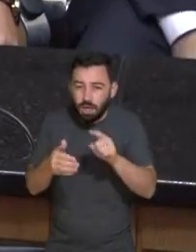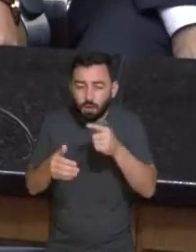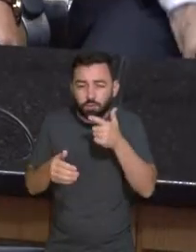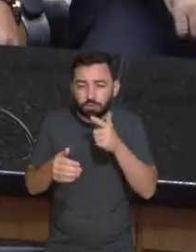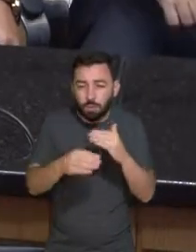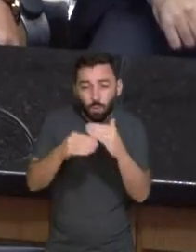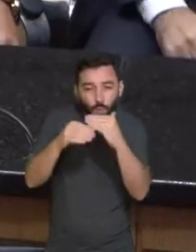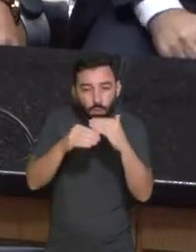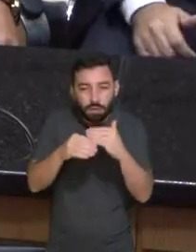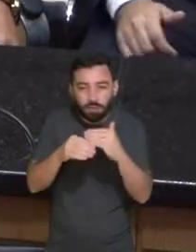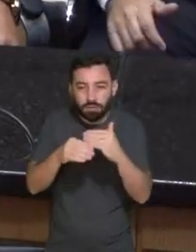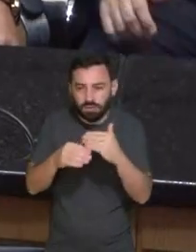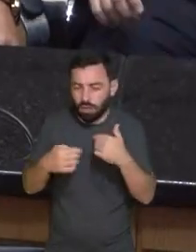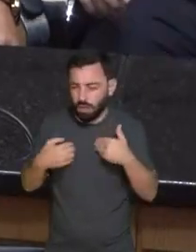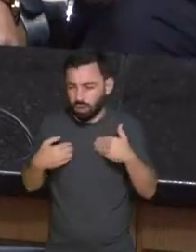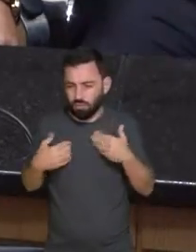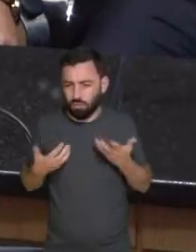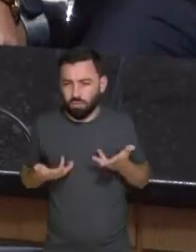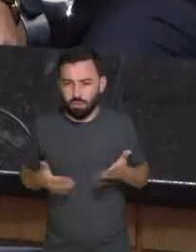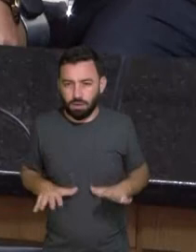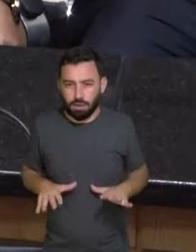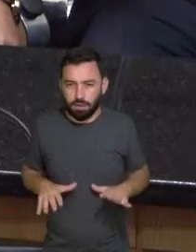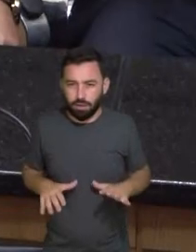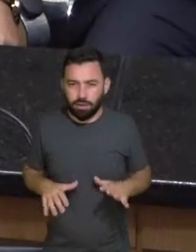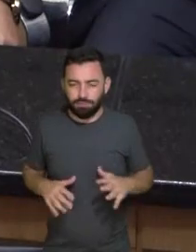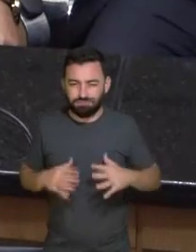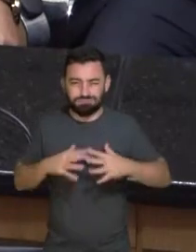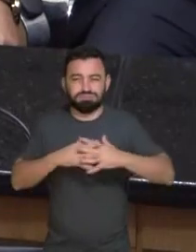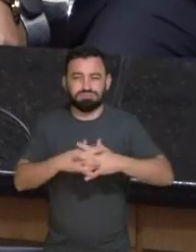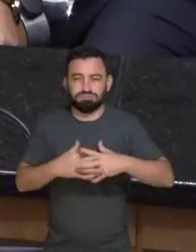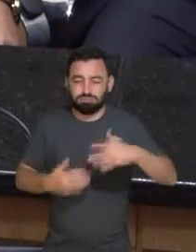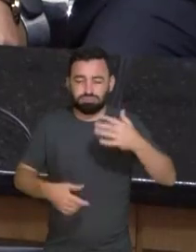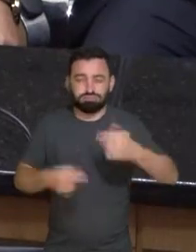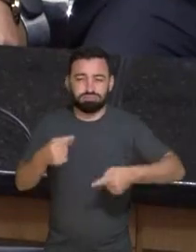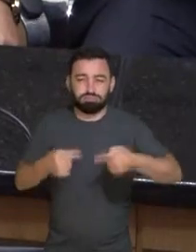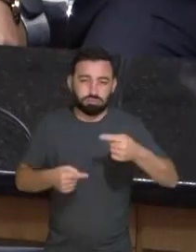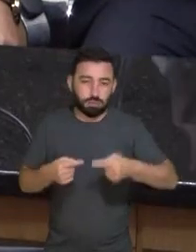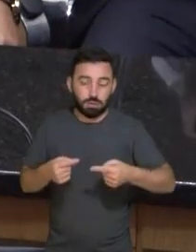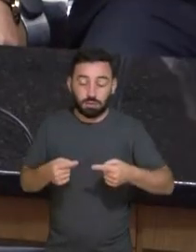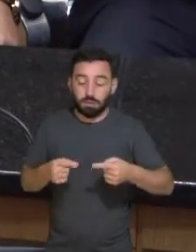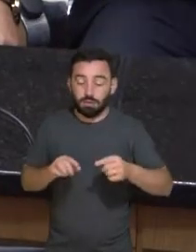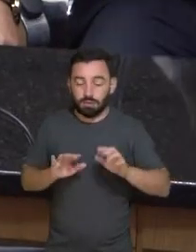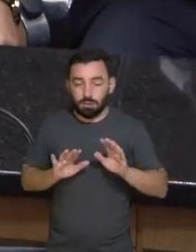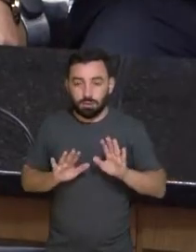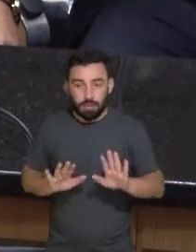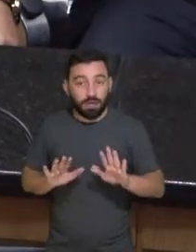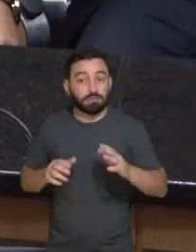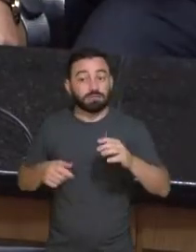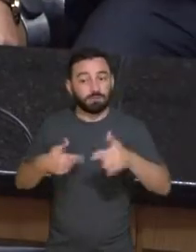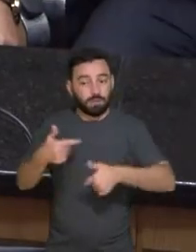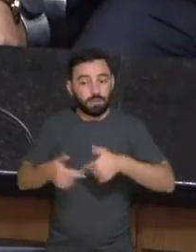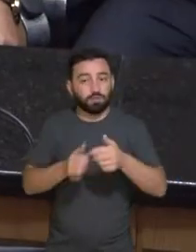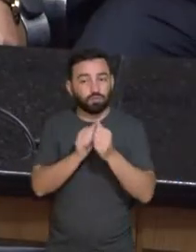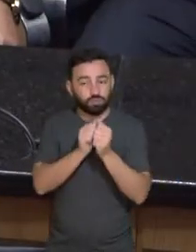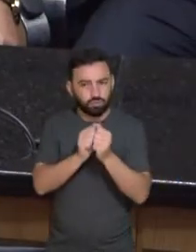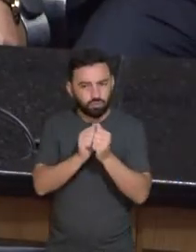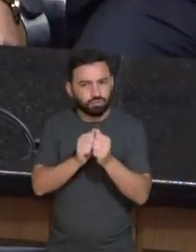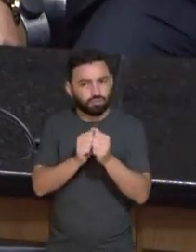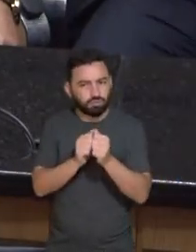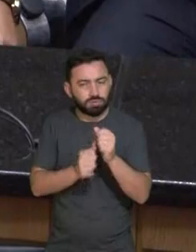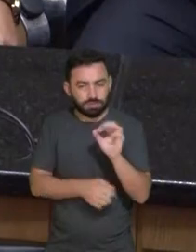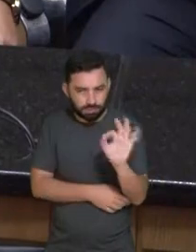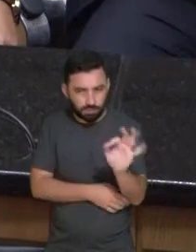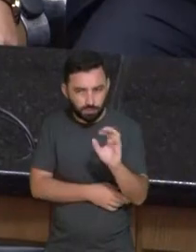é a intenção desse deputado também causar polêmica aqui, mas trabalhar sim, que a gente possa, deputado Oscar, trabalhar para se